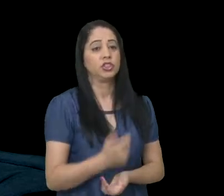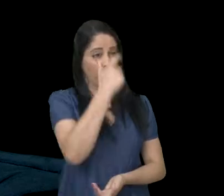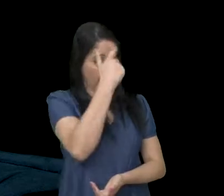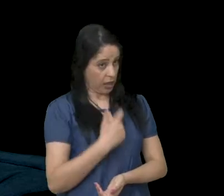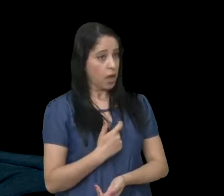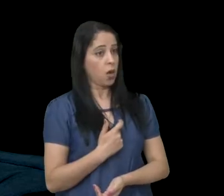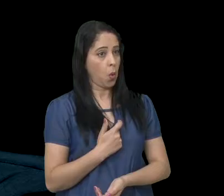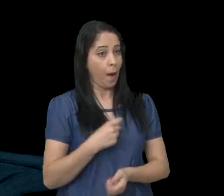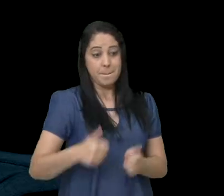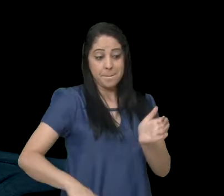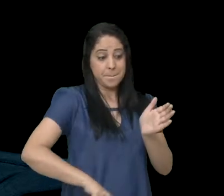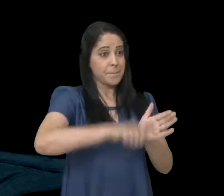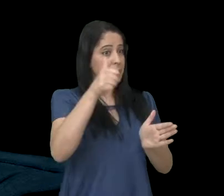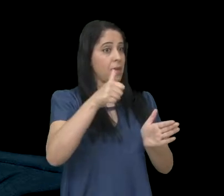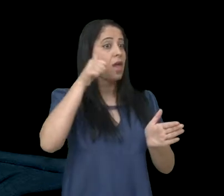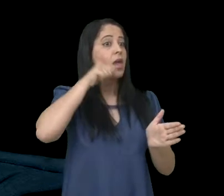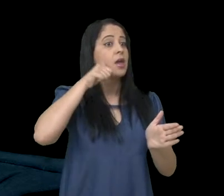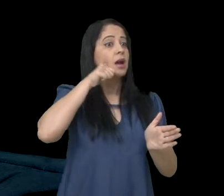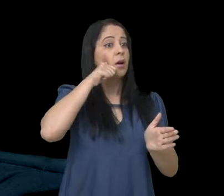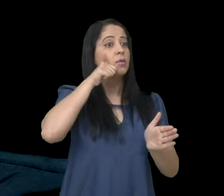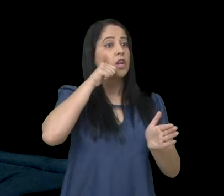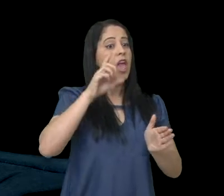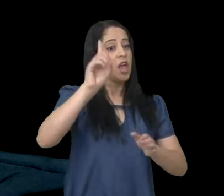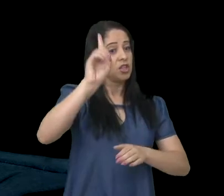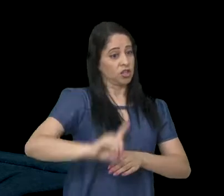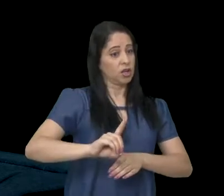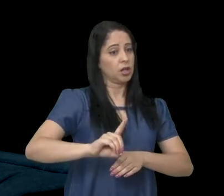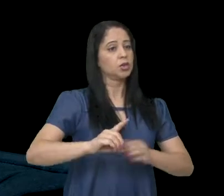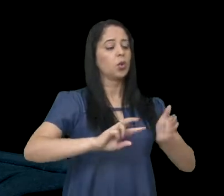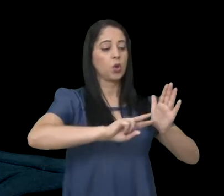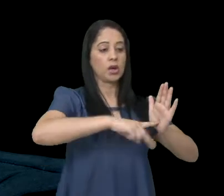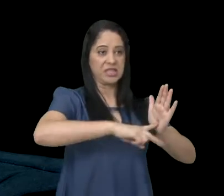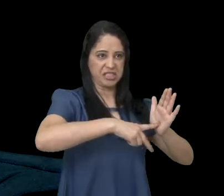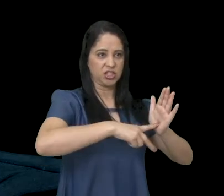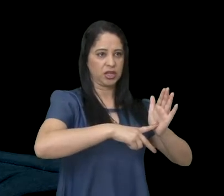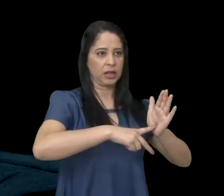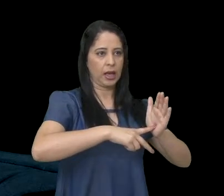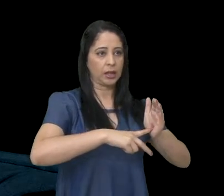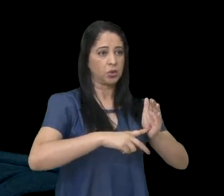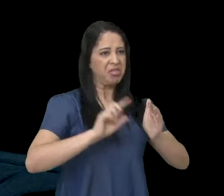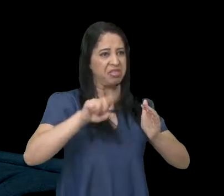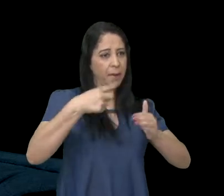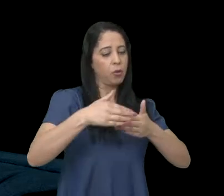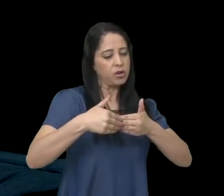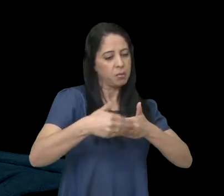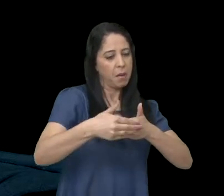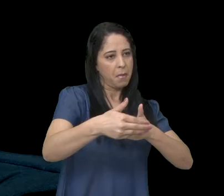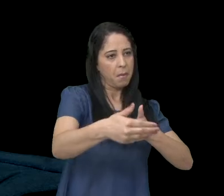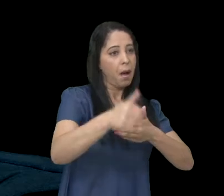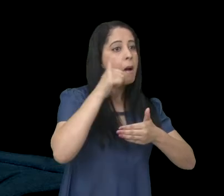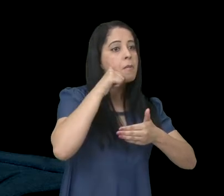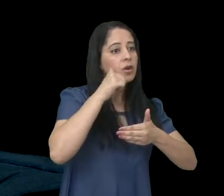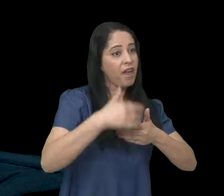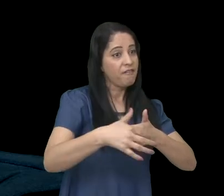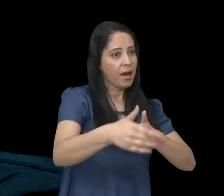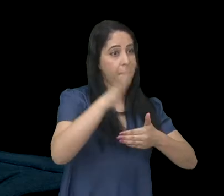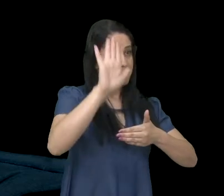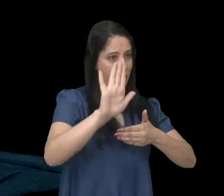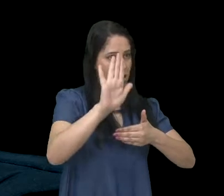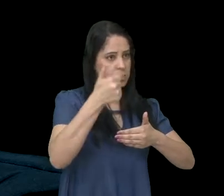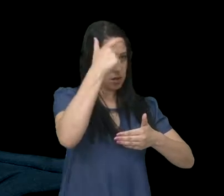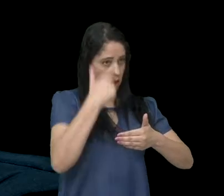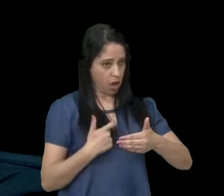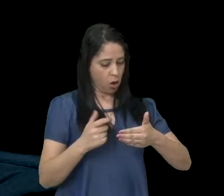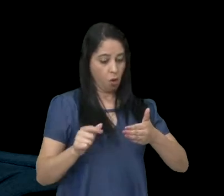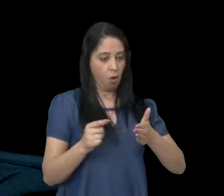primeira diretora mulher do Sindicato dos Metalúrgicos, tem muitas outras, mas fui a primeira e foi a minha chapa,